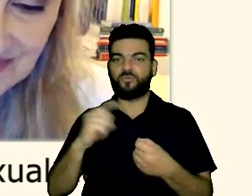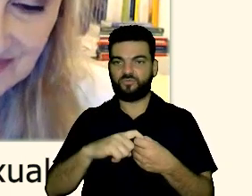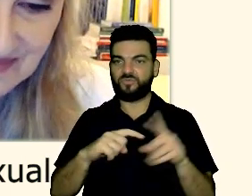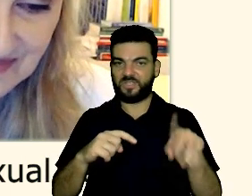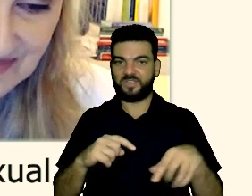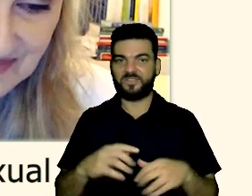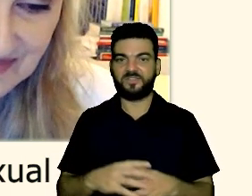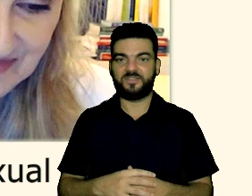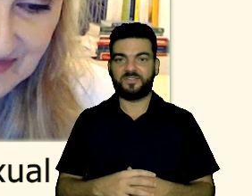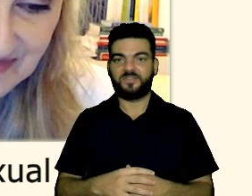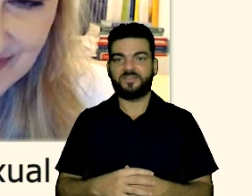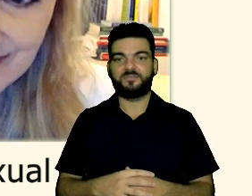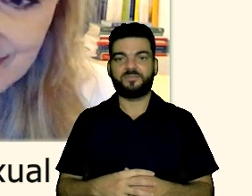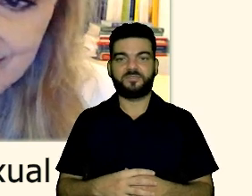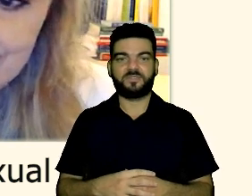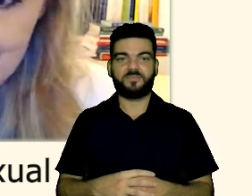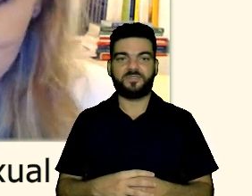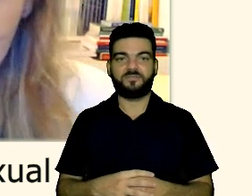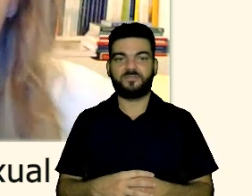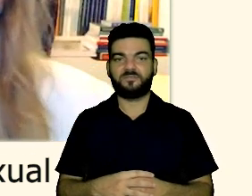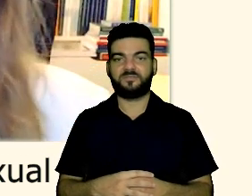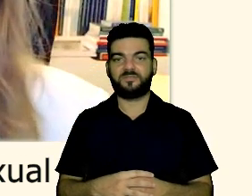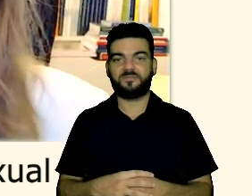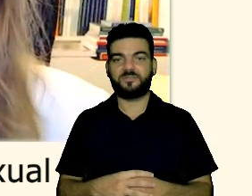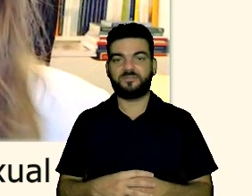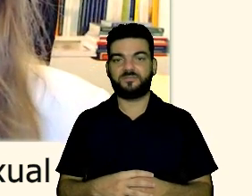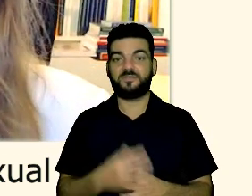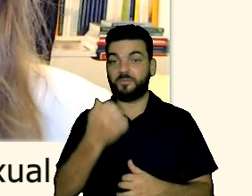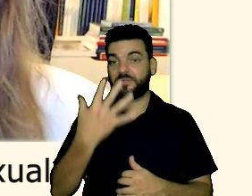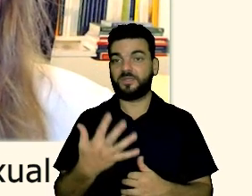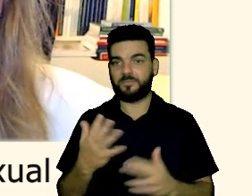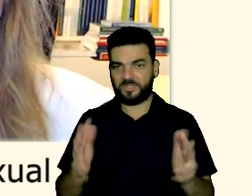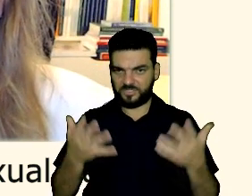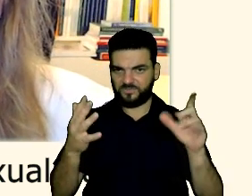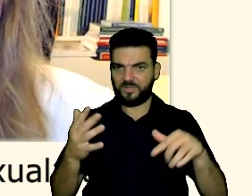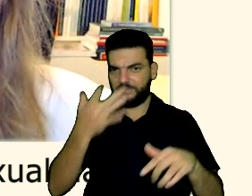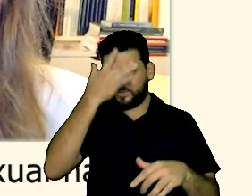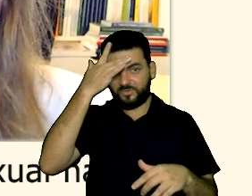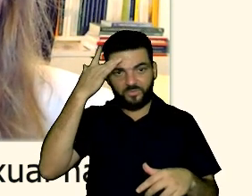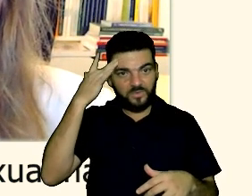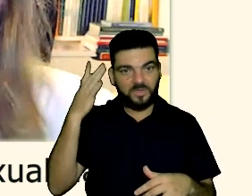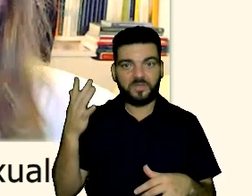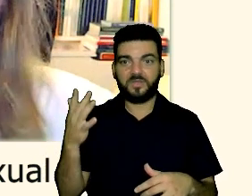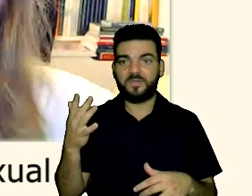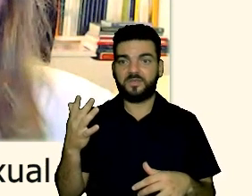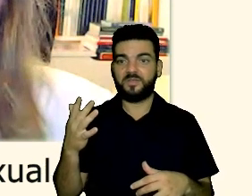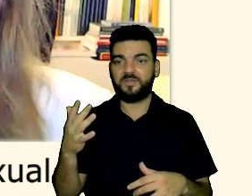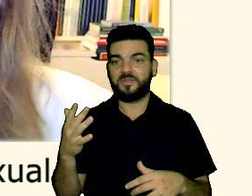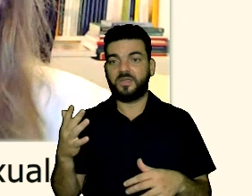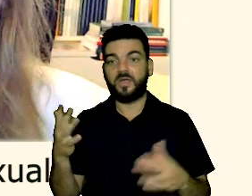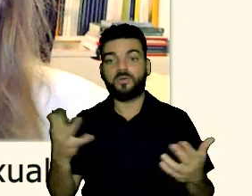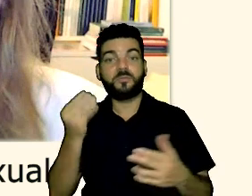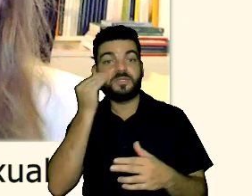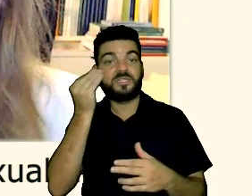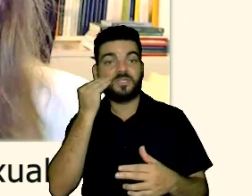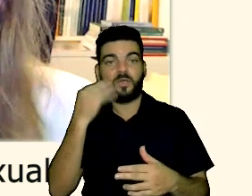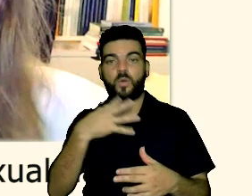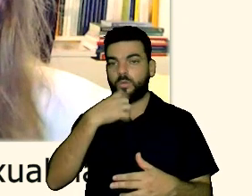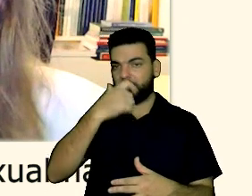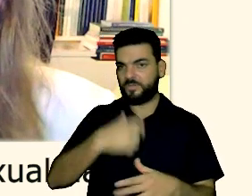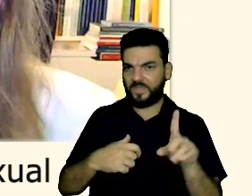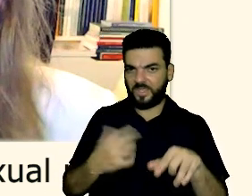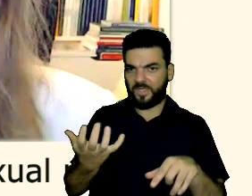Foi pouco para um conteúdo tão vasto, tão interessante. Acho que Mariana voltou. Deixa eu ver. Mariana, gostaria de fazer